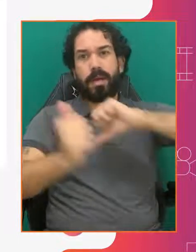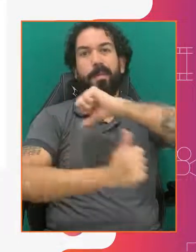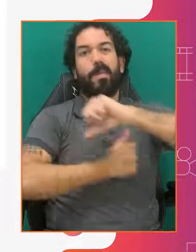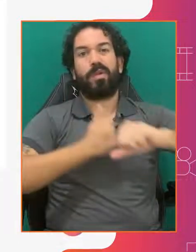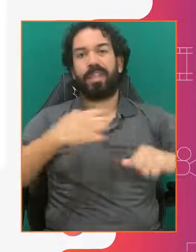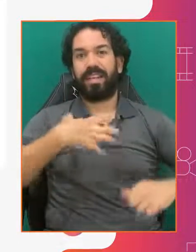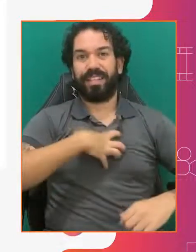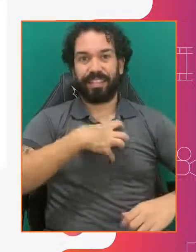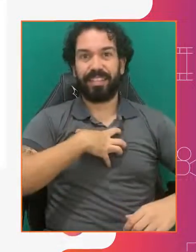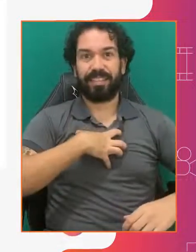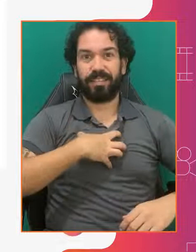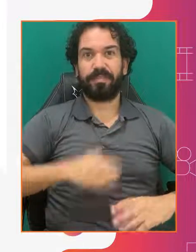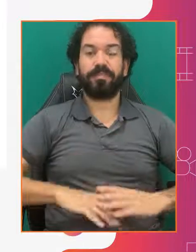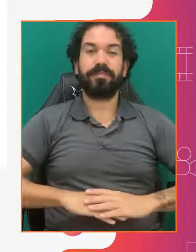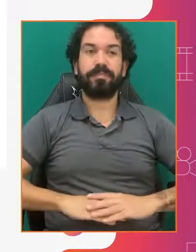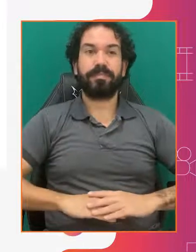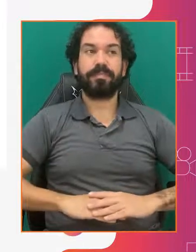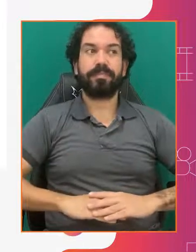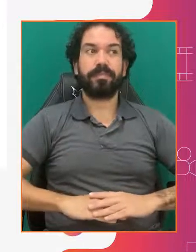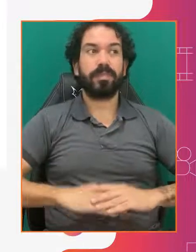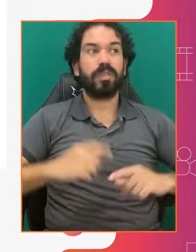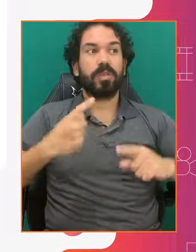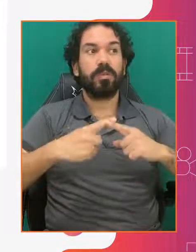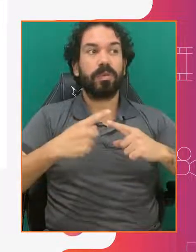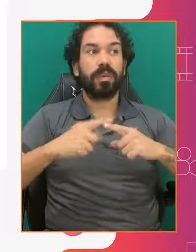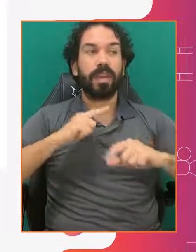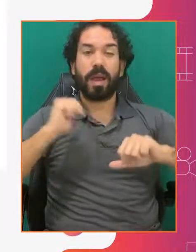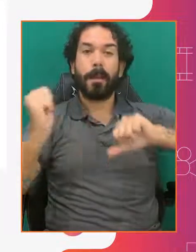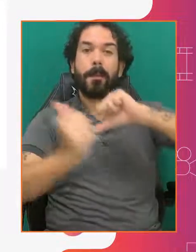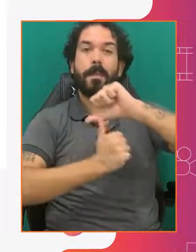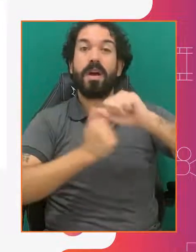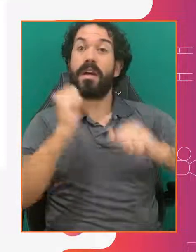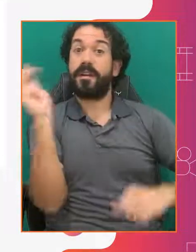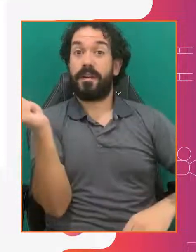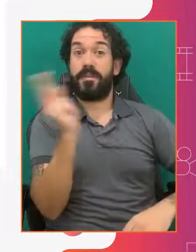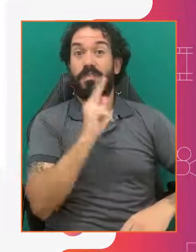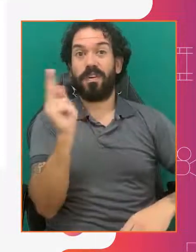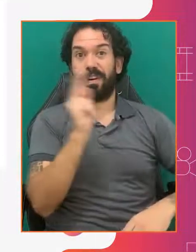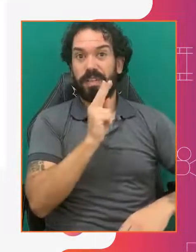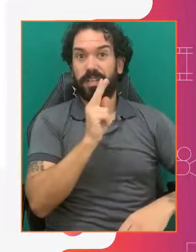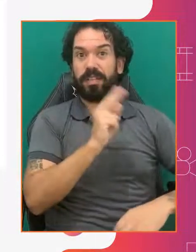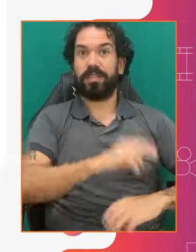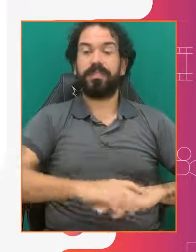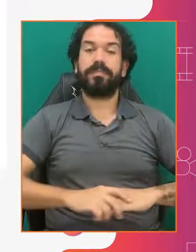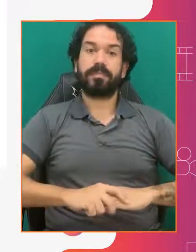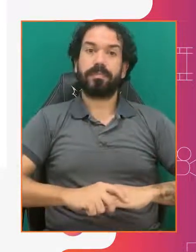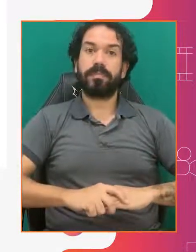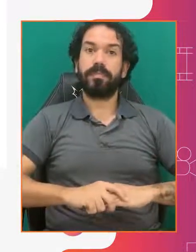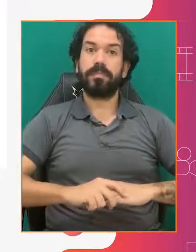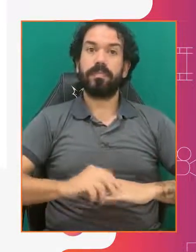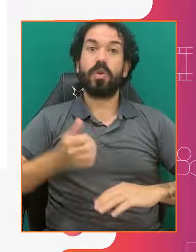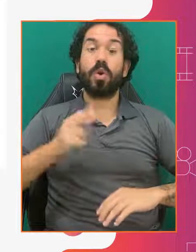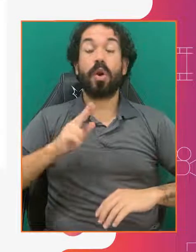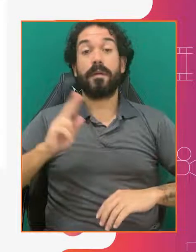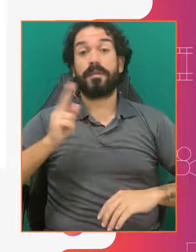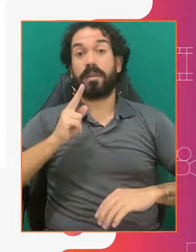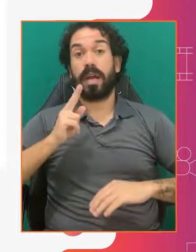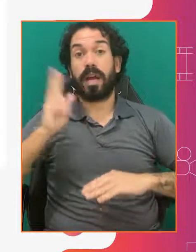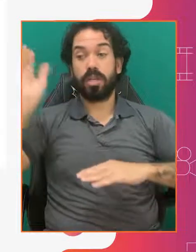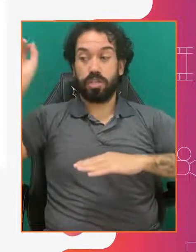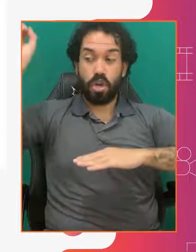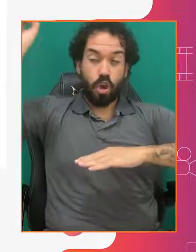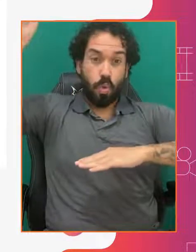no seu formato, porque ela vai passar por uma mudança na velocidade. Ou ela vai pegar velocidade